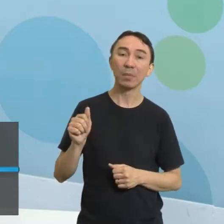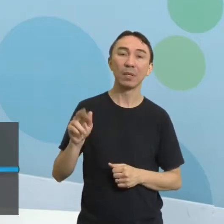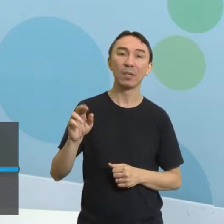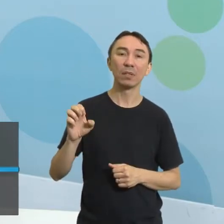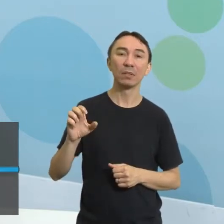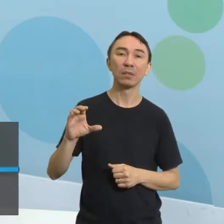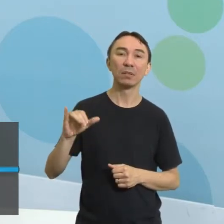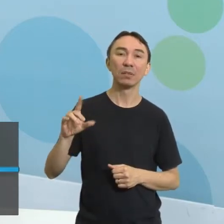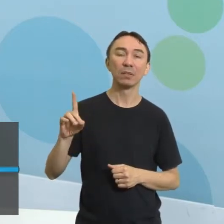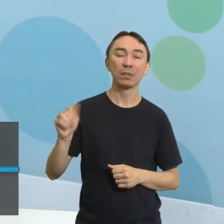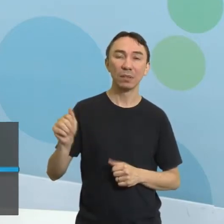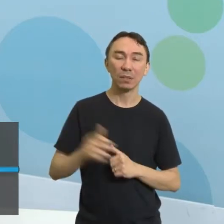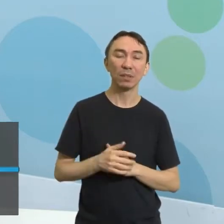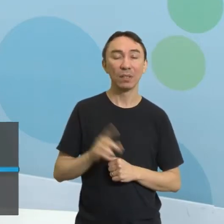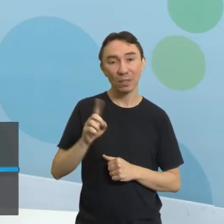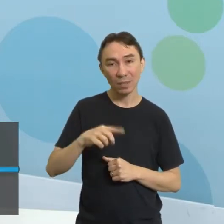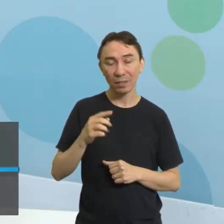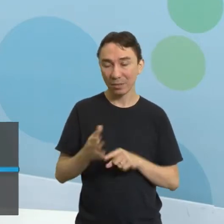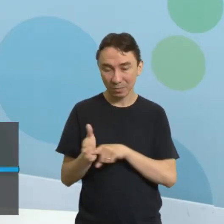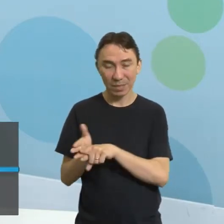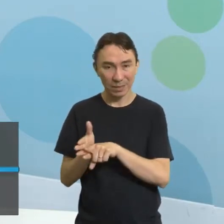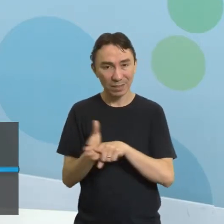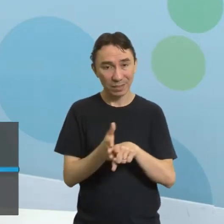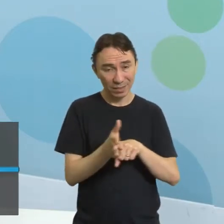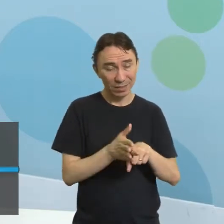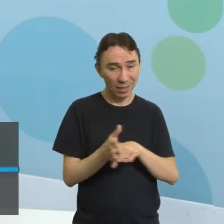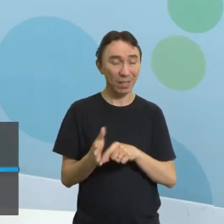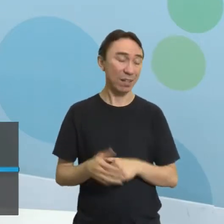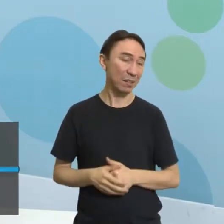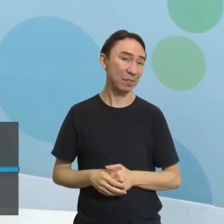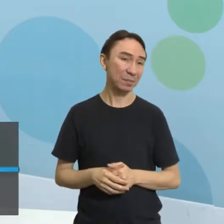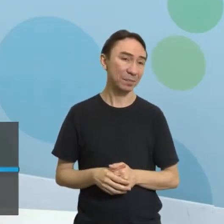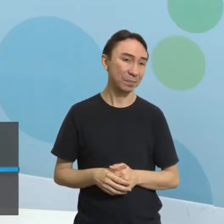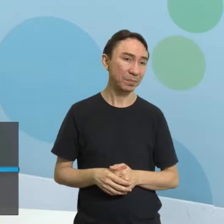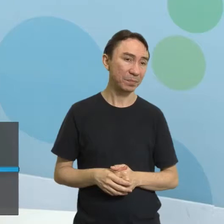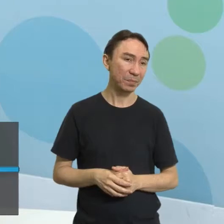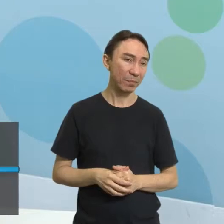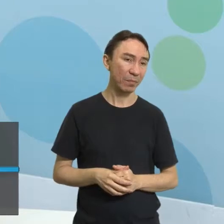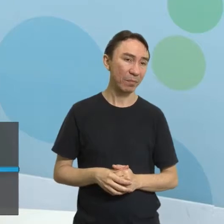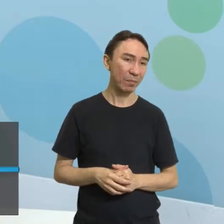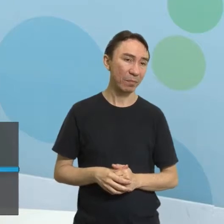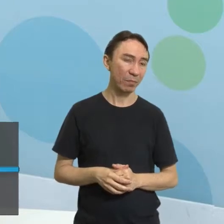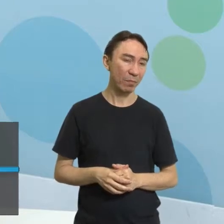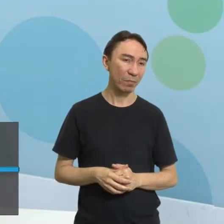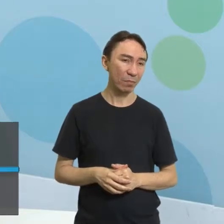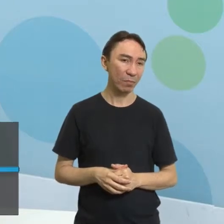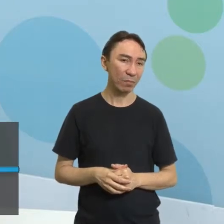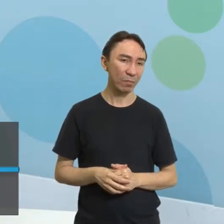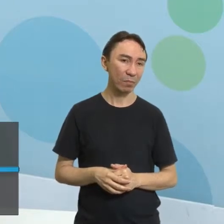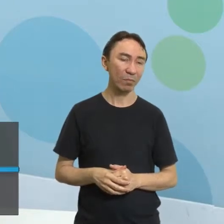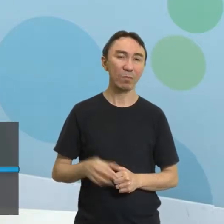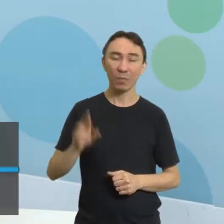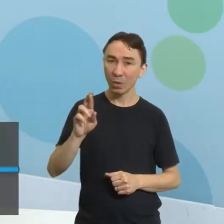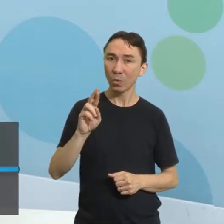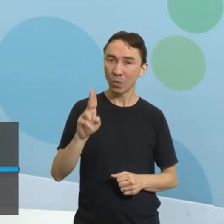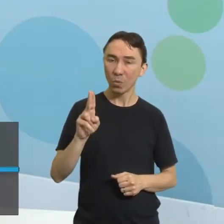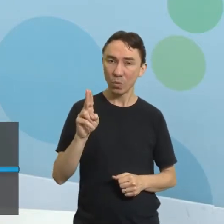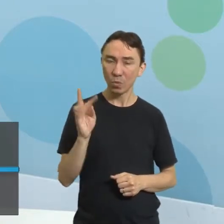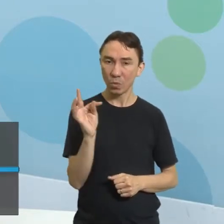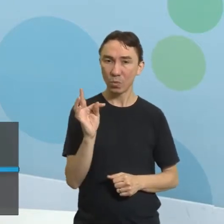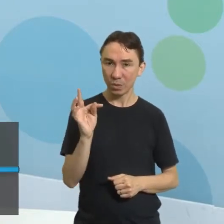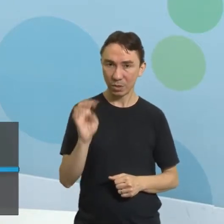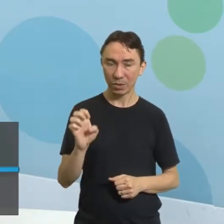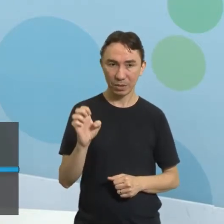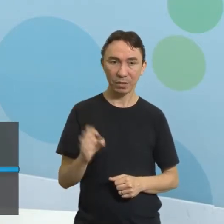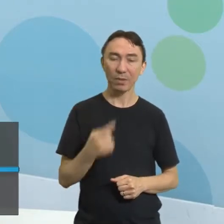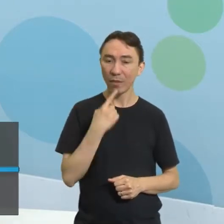pesquisas. Professor professora Ruth, análise